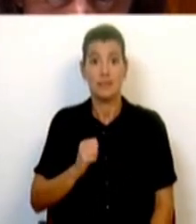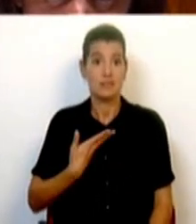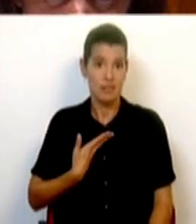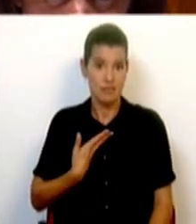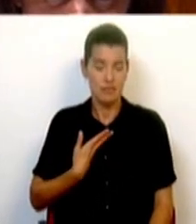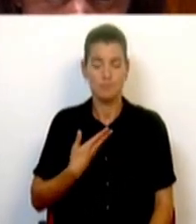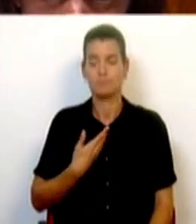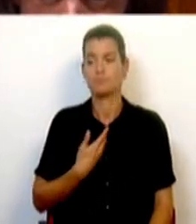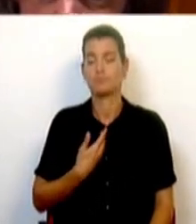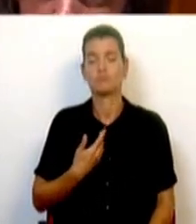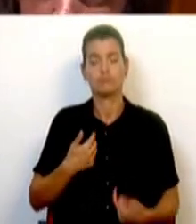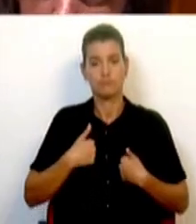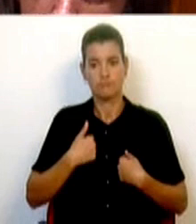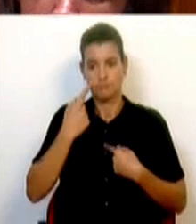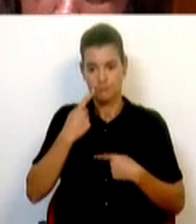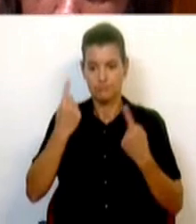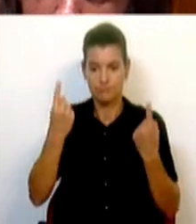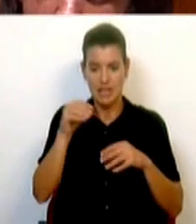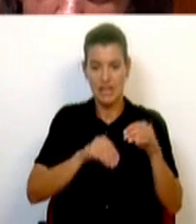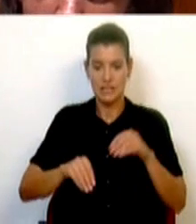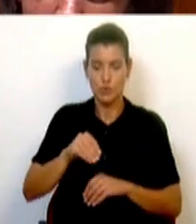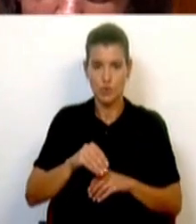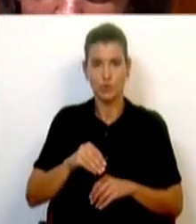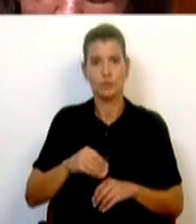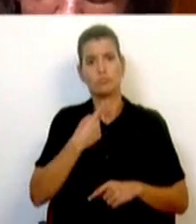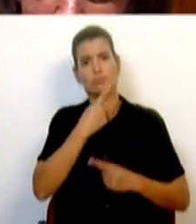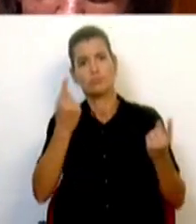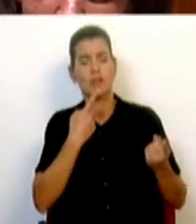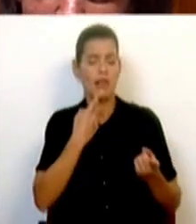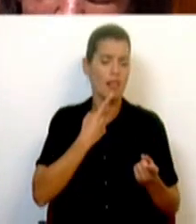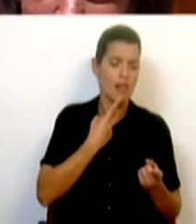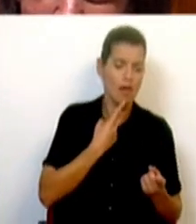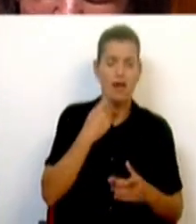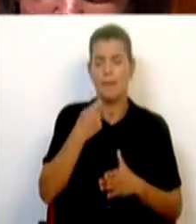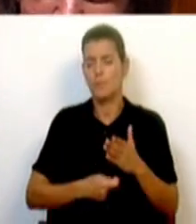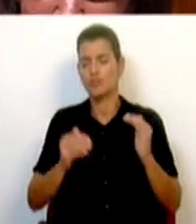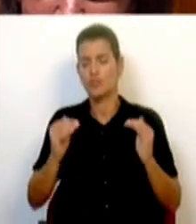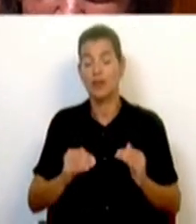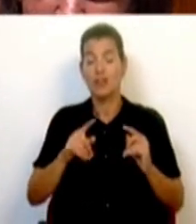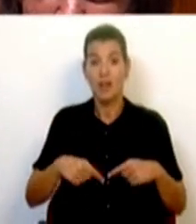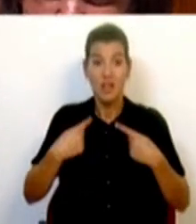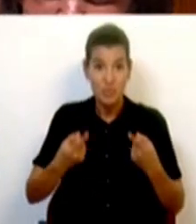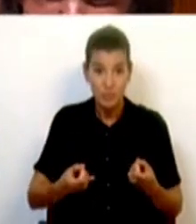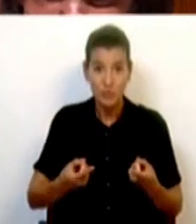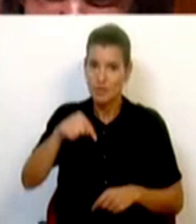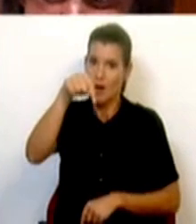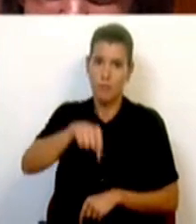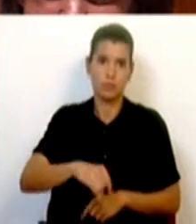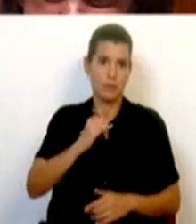às eleições a dizer que ia baixar os impostos, a primeira coisa que fez foi aumentar os